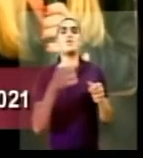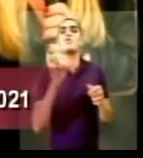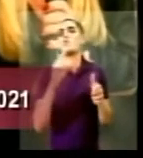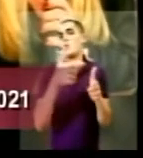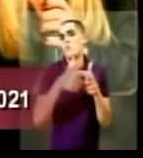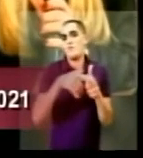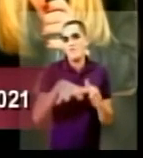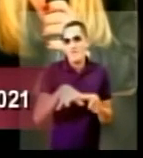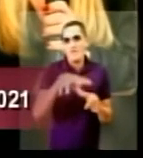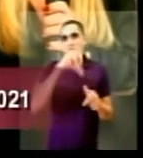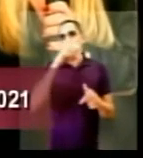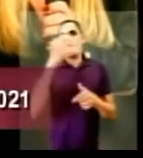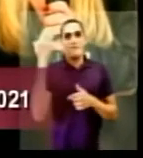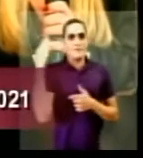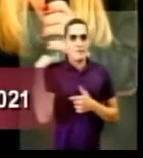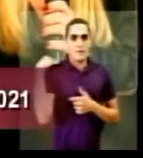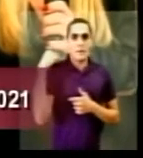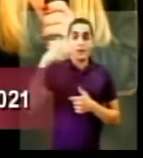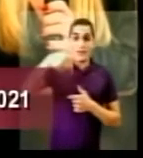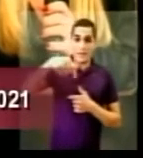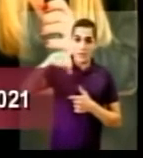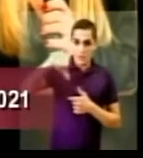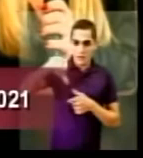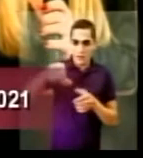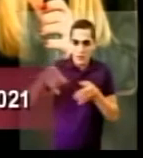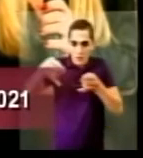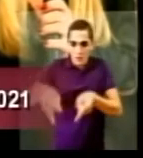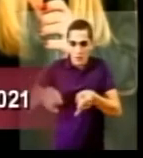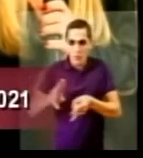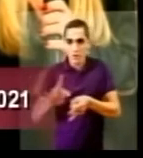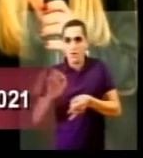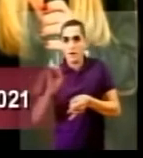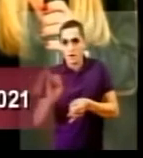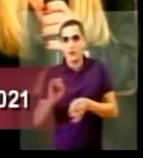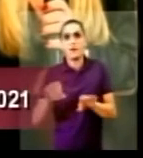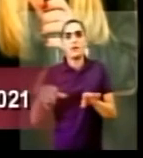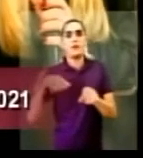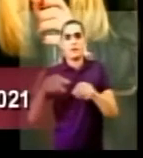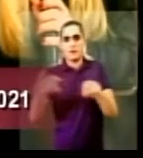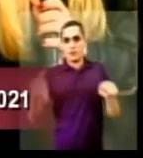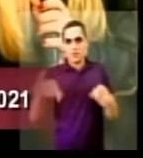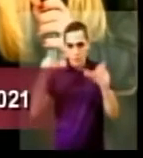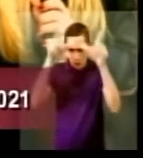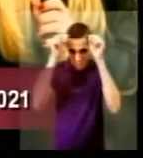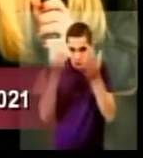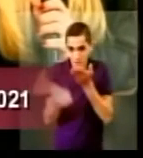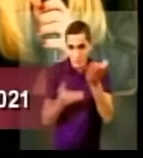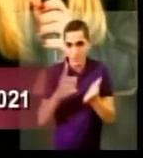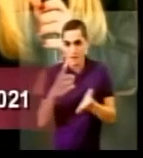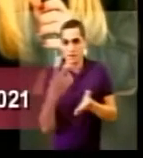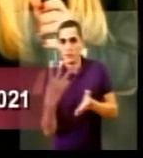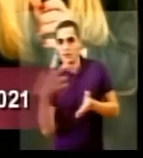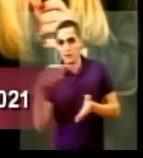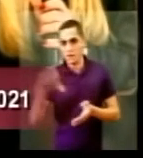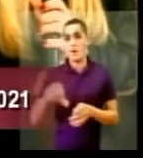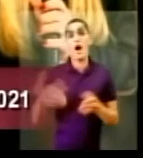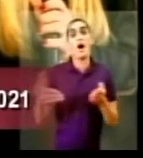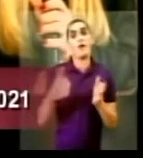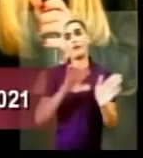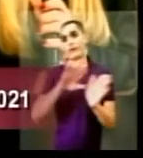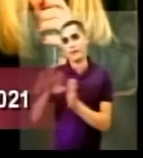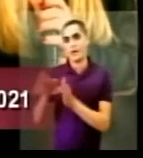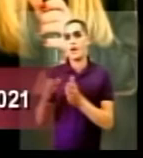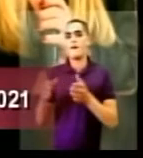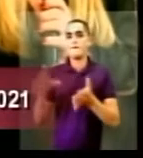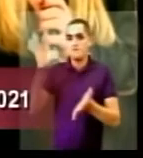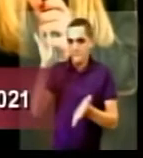respiratória grave, 79 estão em UTI e 149 em enfermaria. Já confirmados de Covid, nós temos